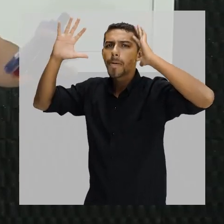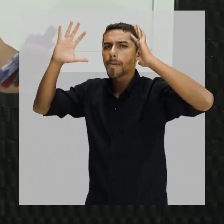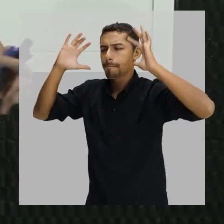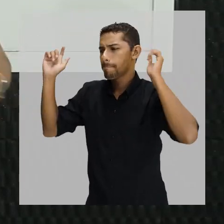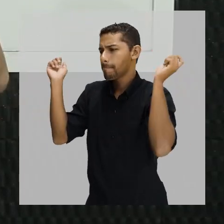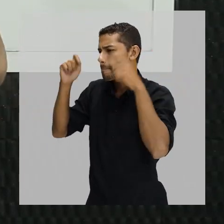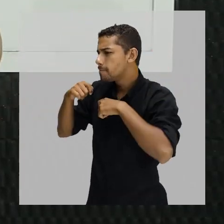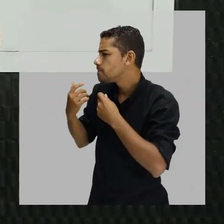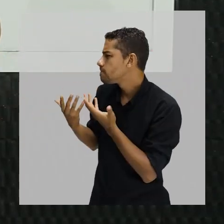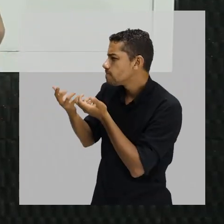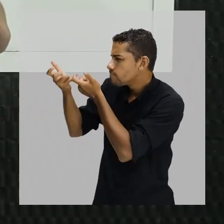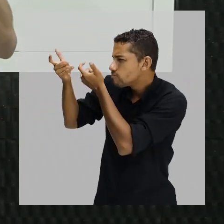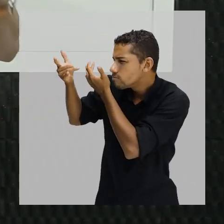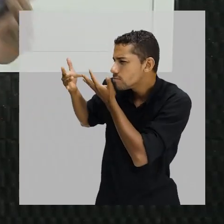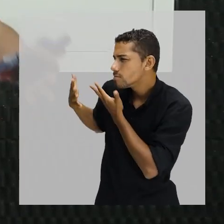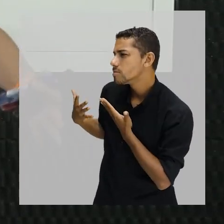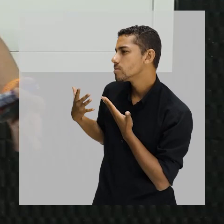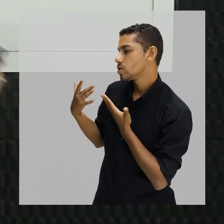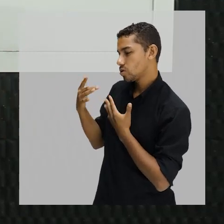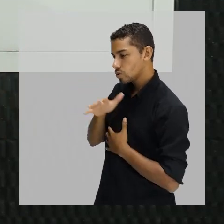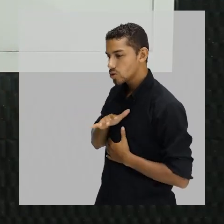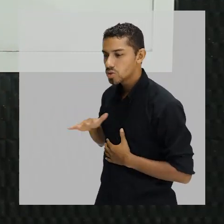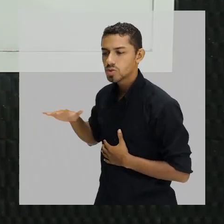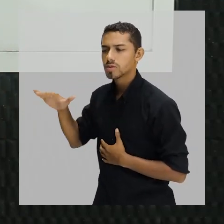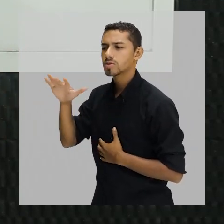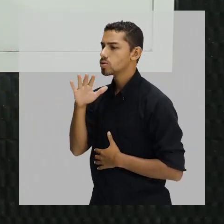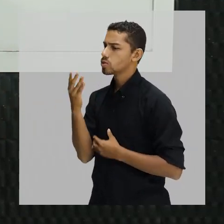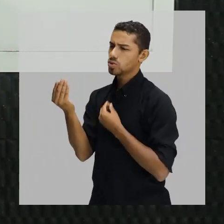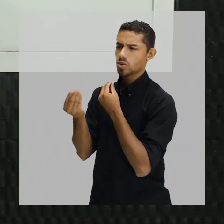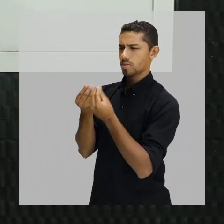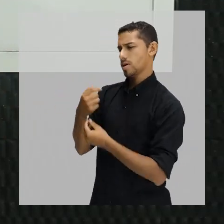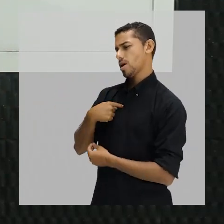aquilo, descrever as coisas da forma como eu